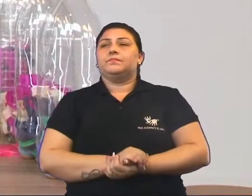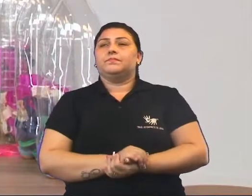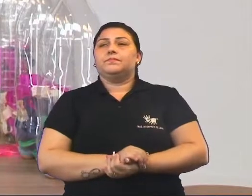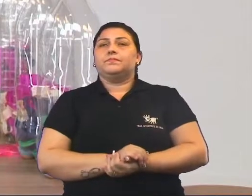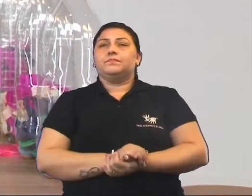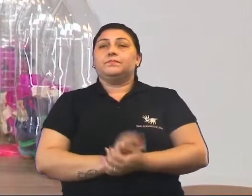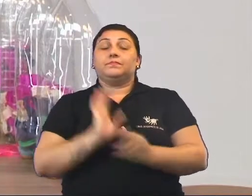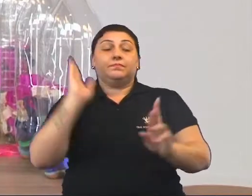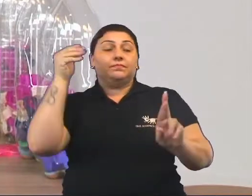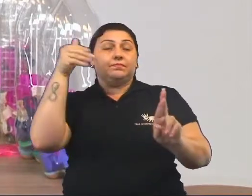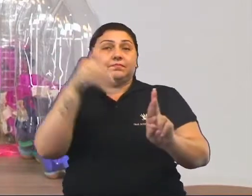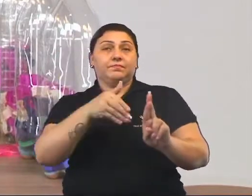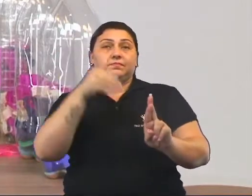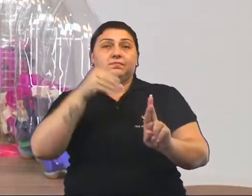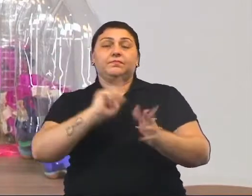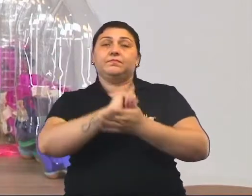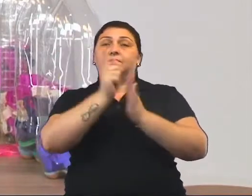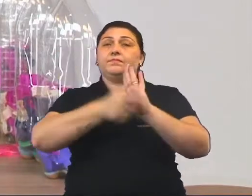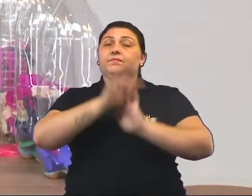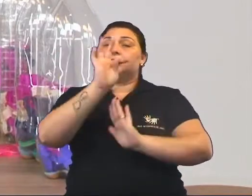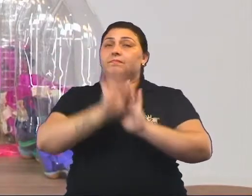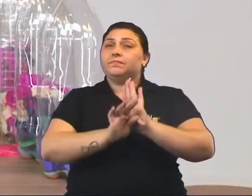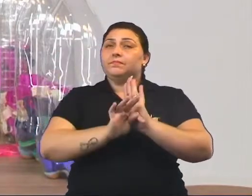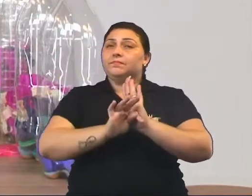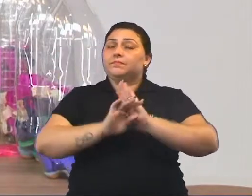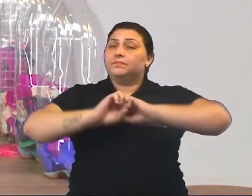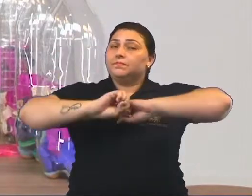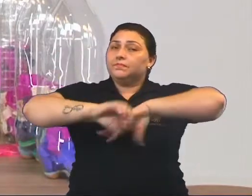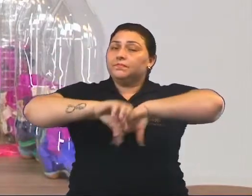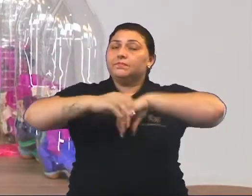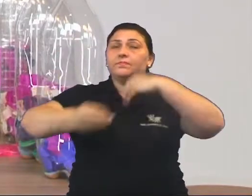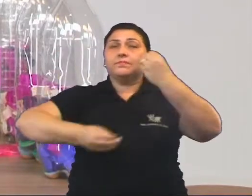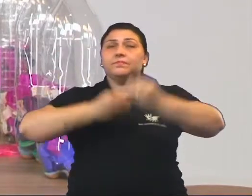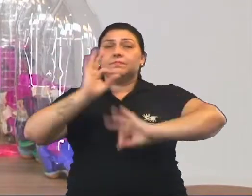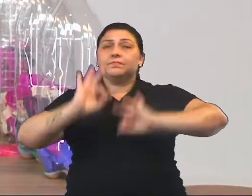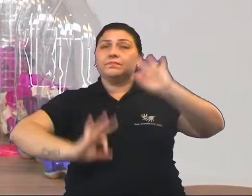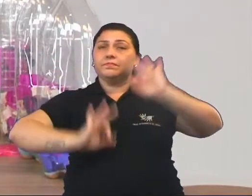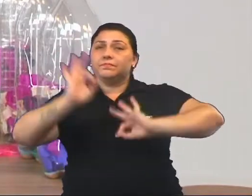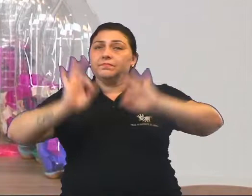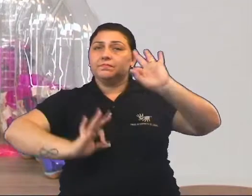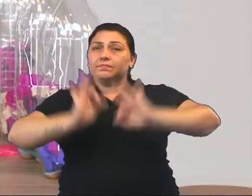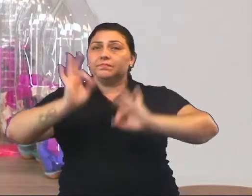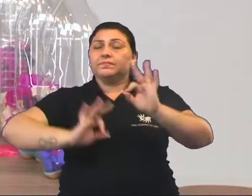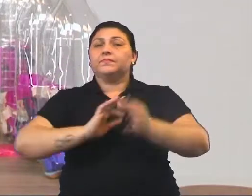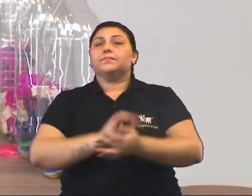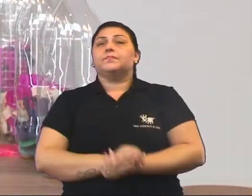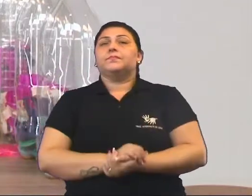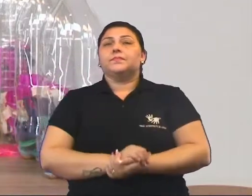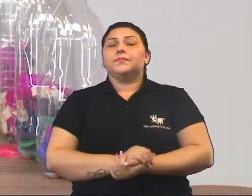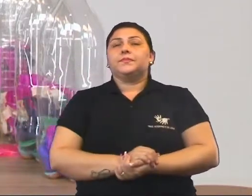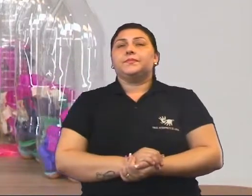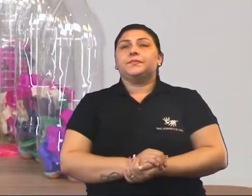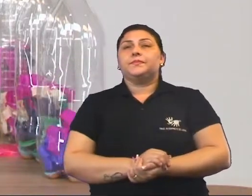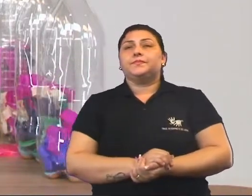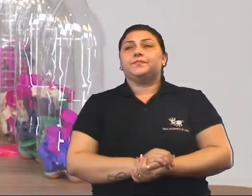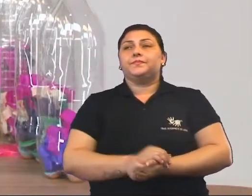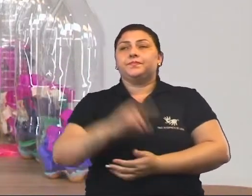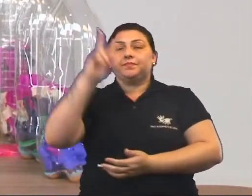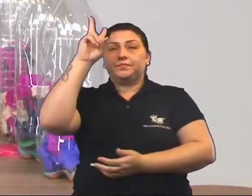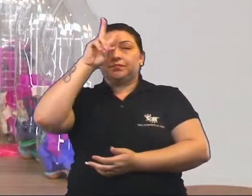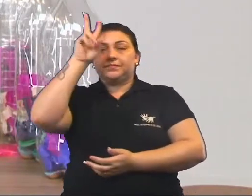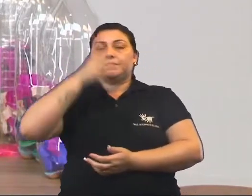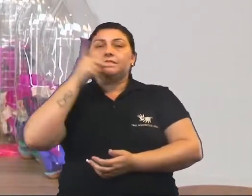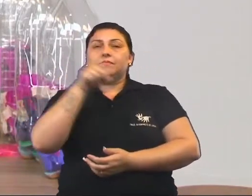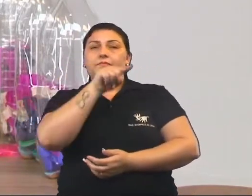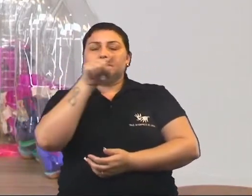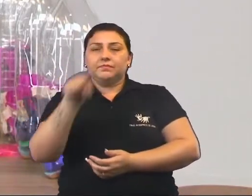texto referente ao gênero textual instruções de montagens. Isso mesmo. Lembra que eu falei